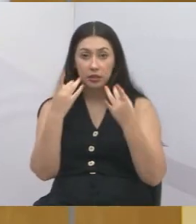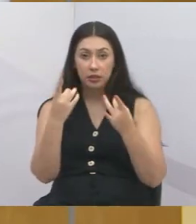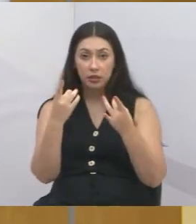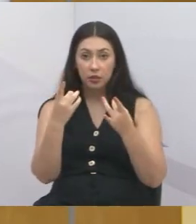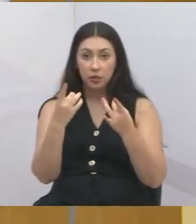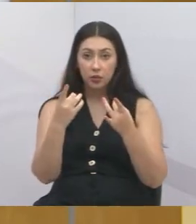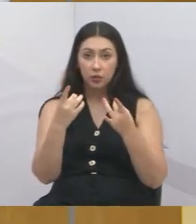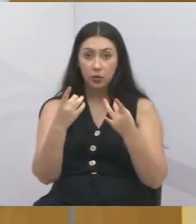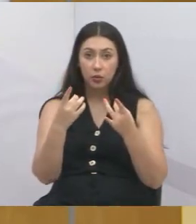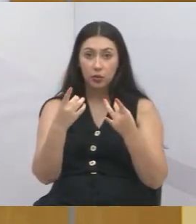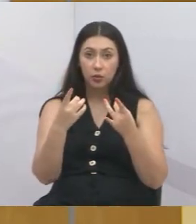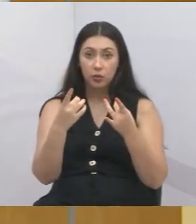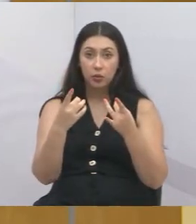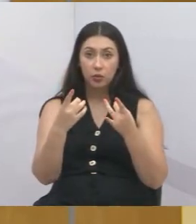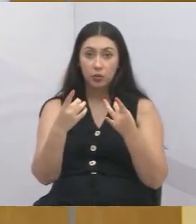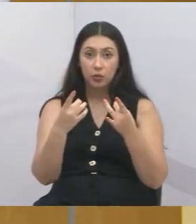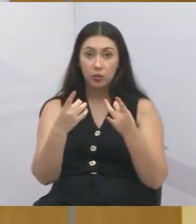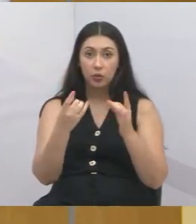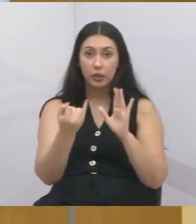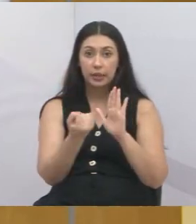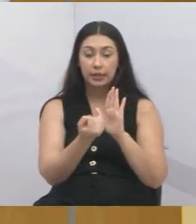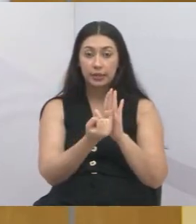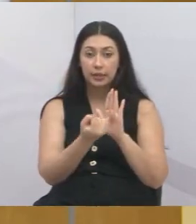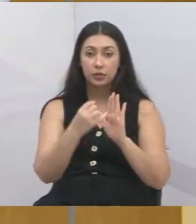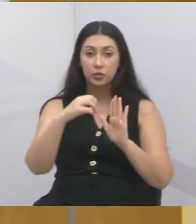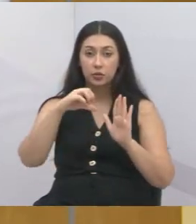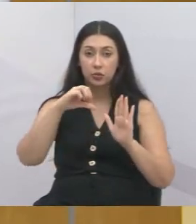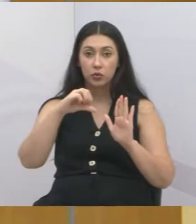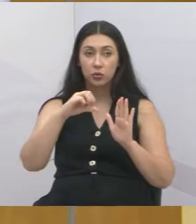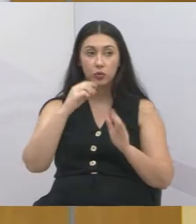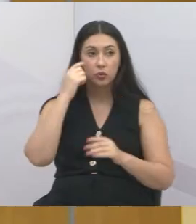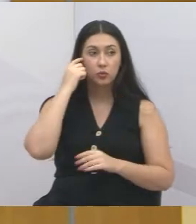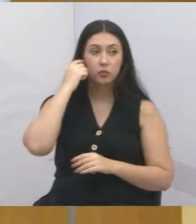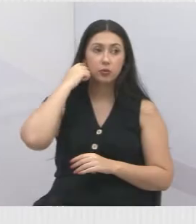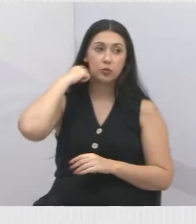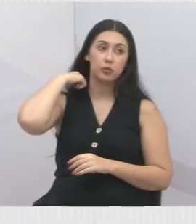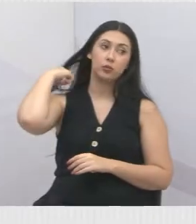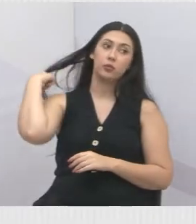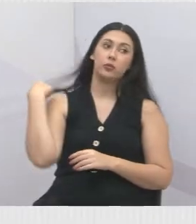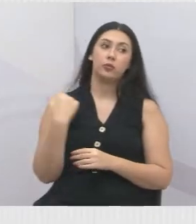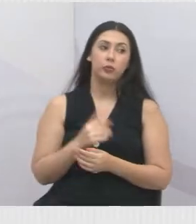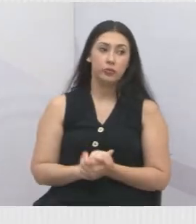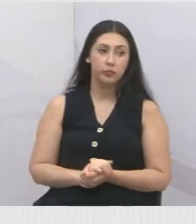do inciso 9º. Vou pedir para que coloque o inciso 9º.